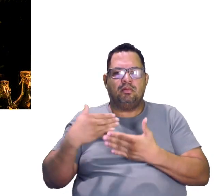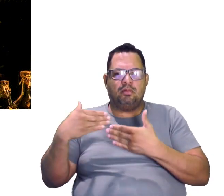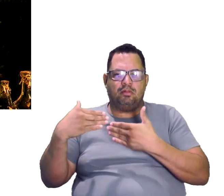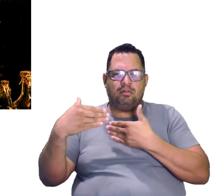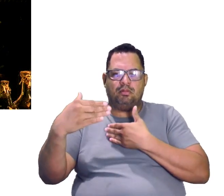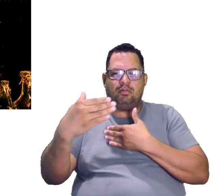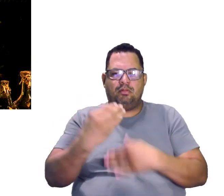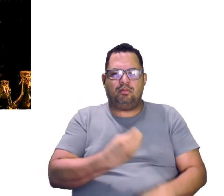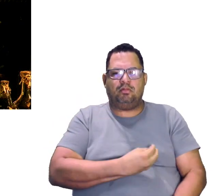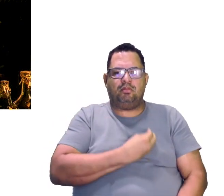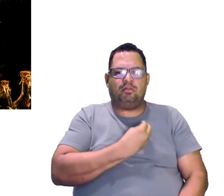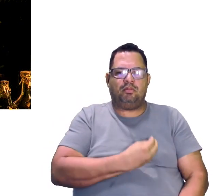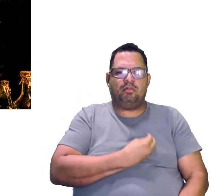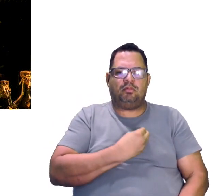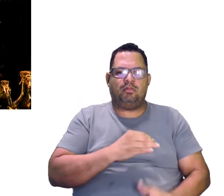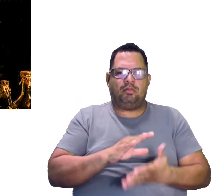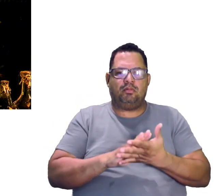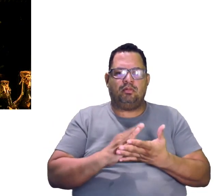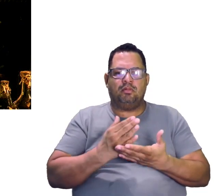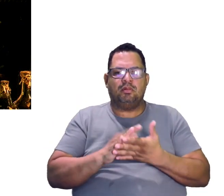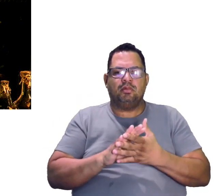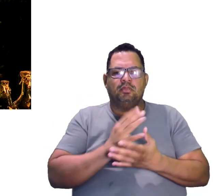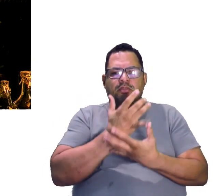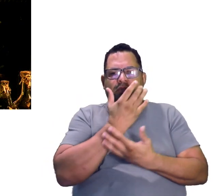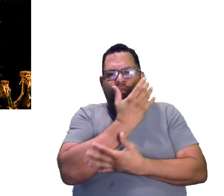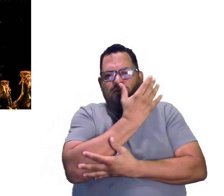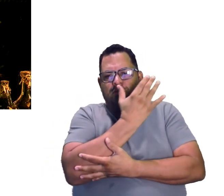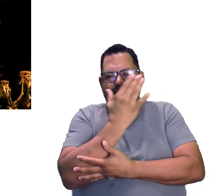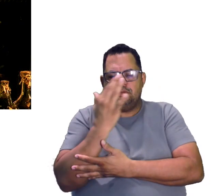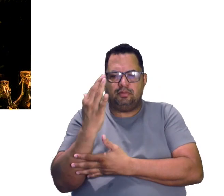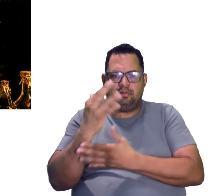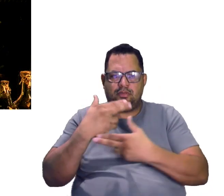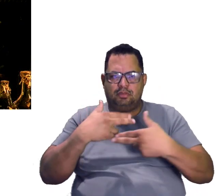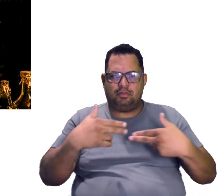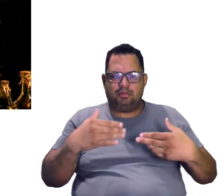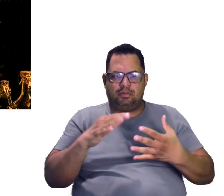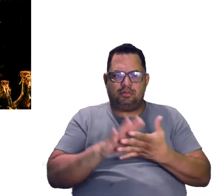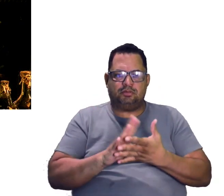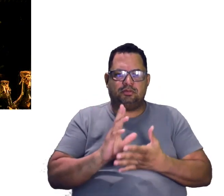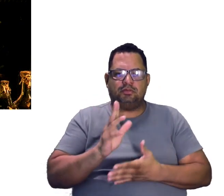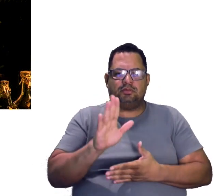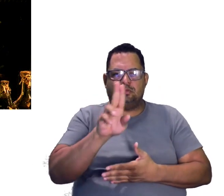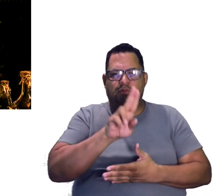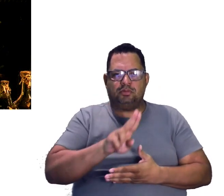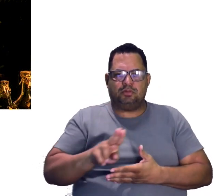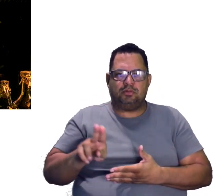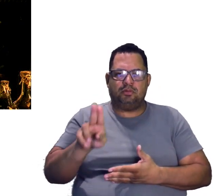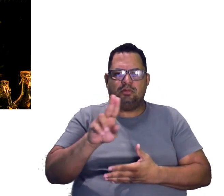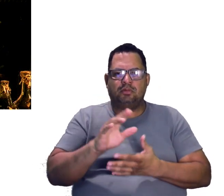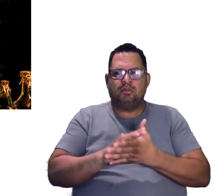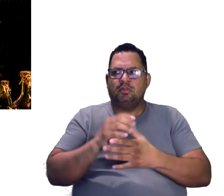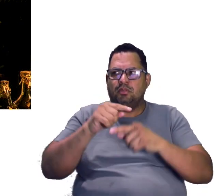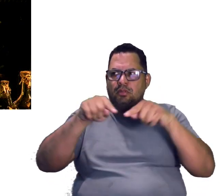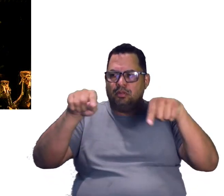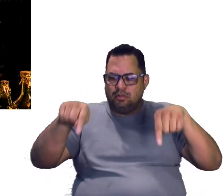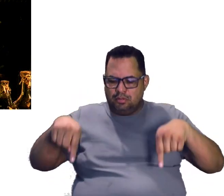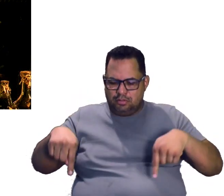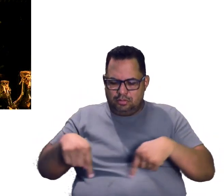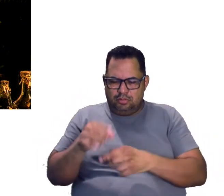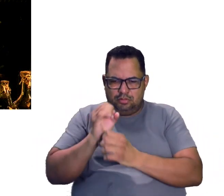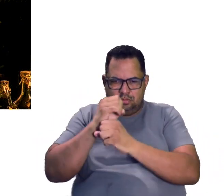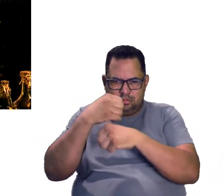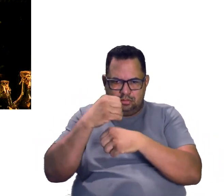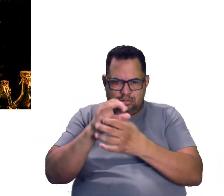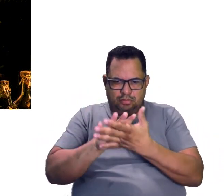de extratos de vegetais, enfim, ele já usava como se fosse em um laboratório